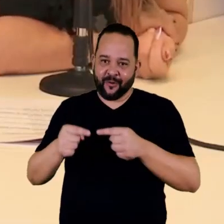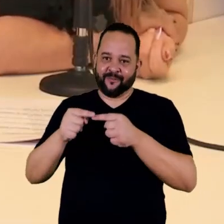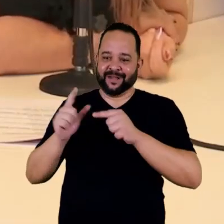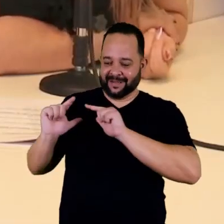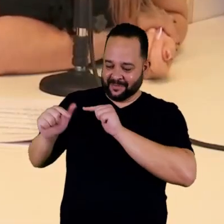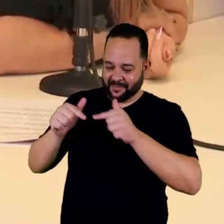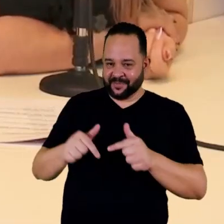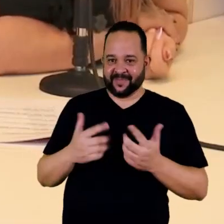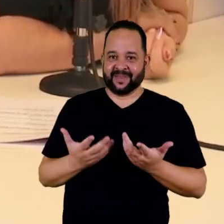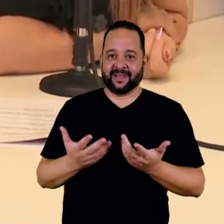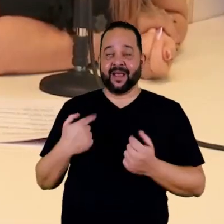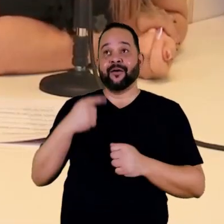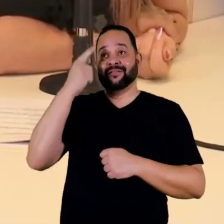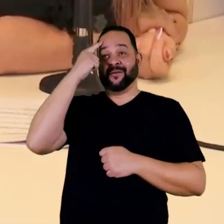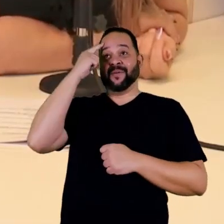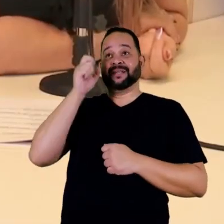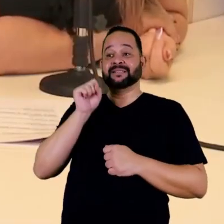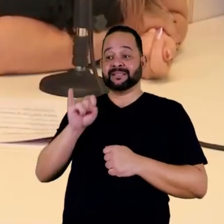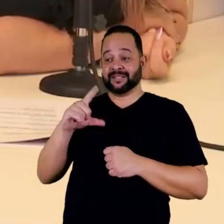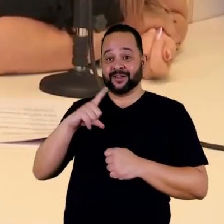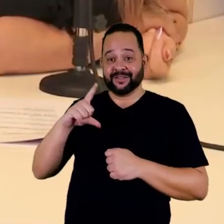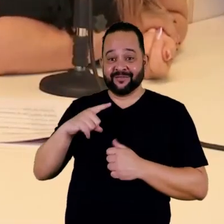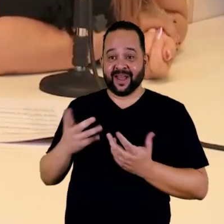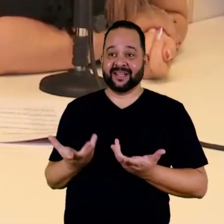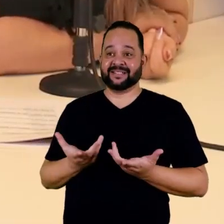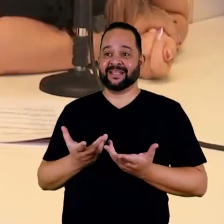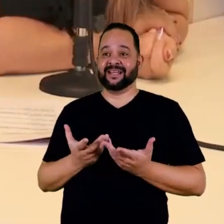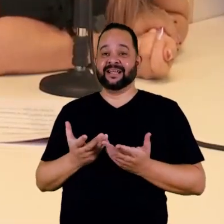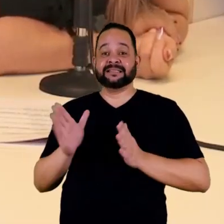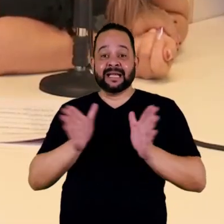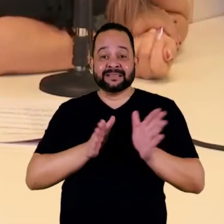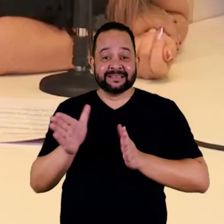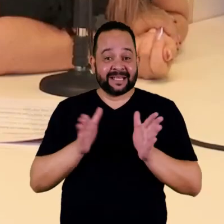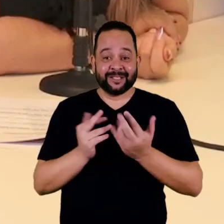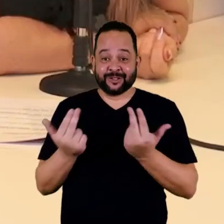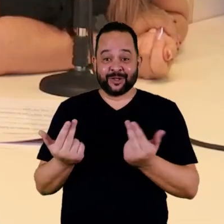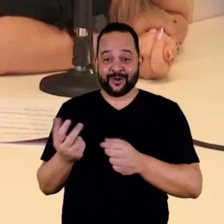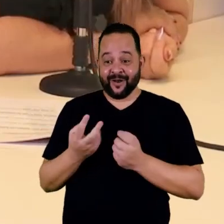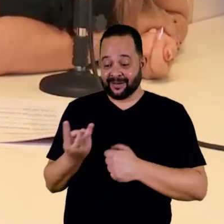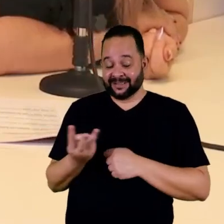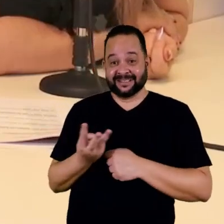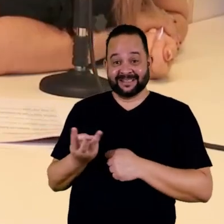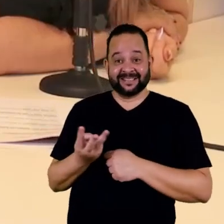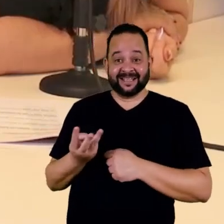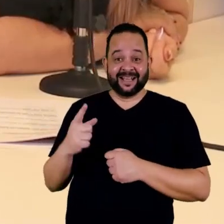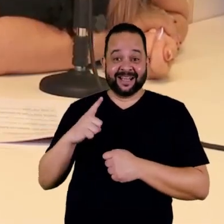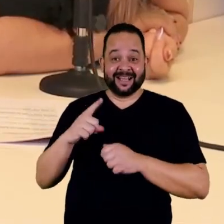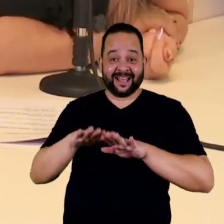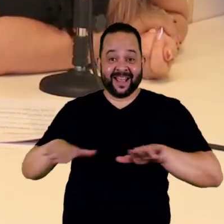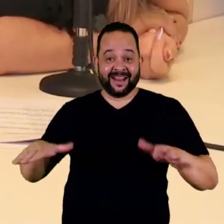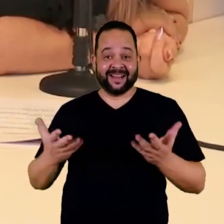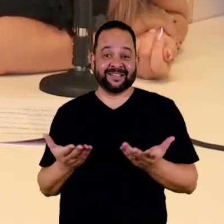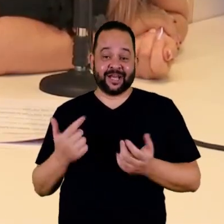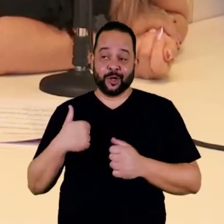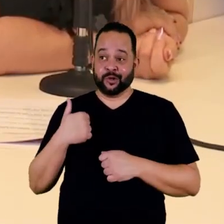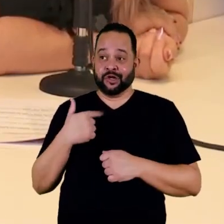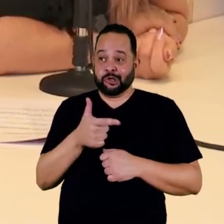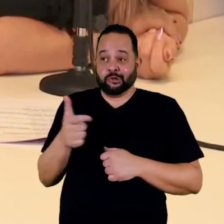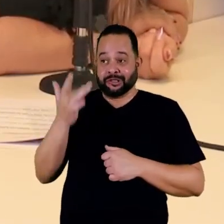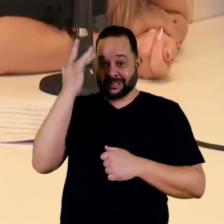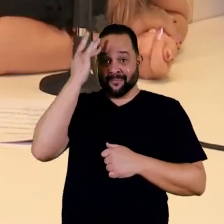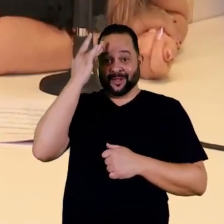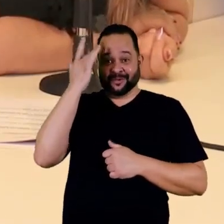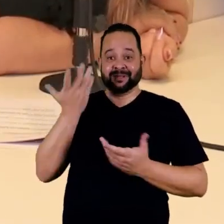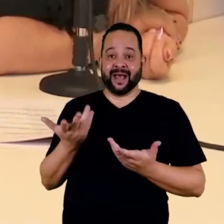né eu eu falo imagina se eu tivesse essa esse acesso que as crianças têm hoje né acho que eu não tinha a maturidade que